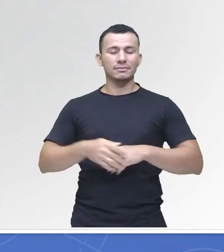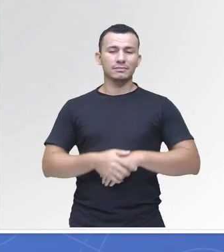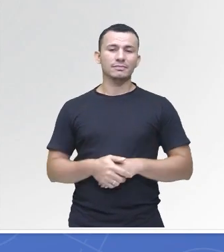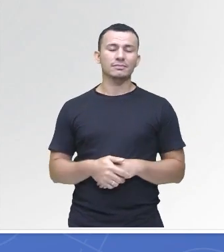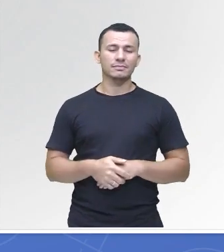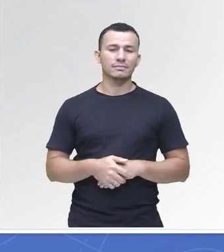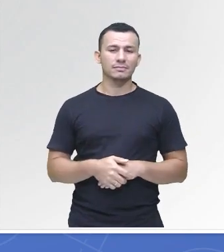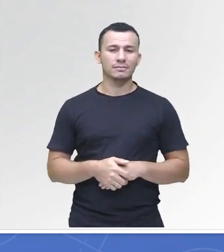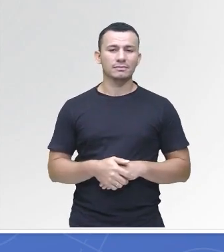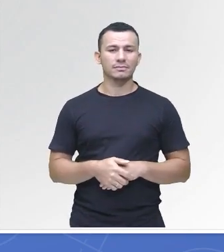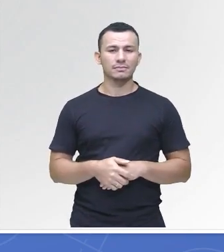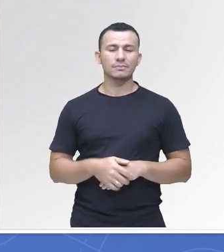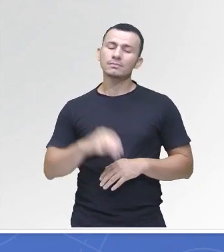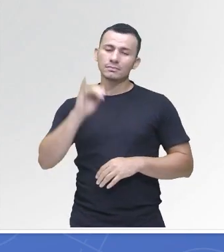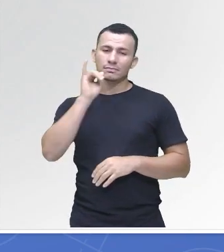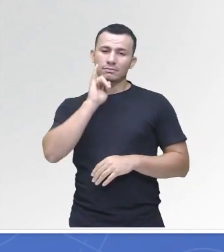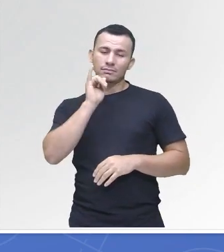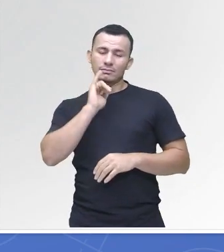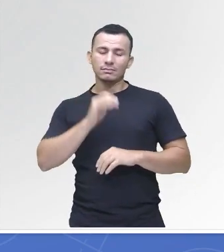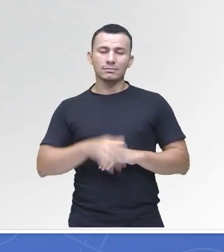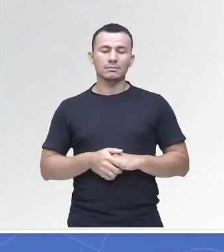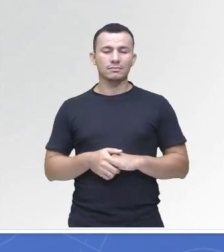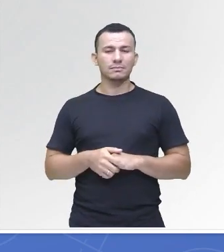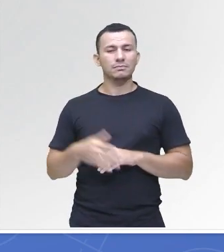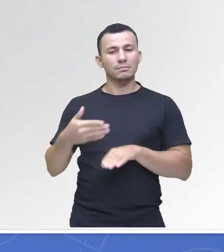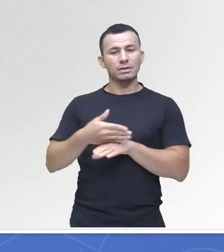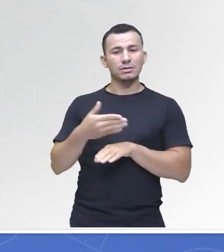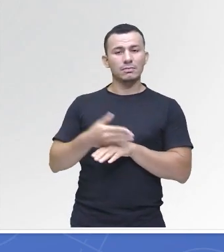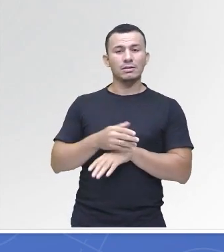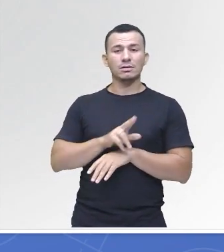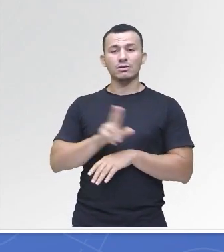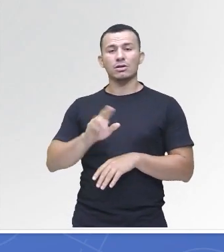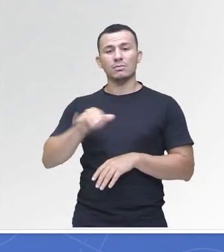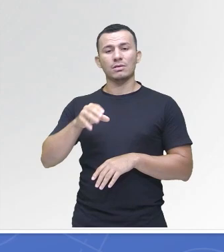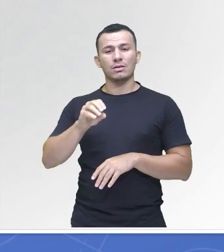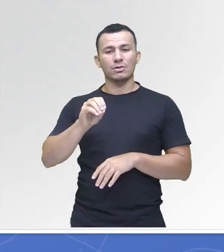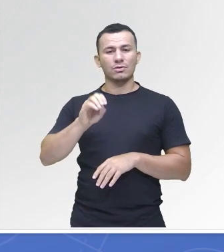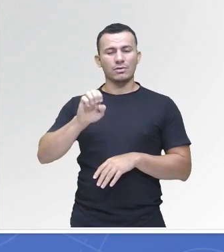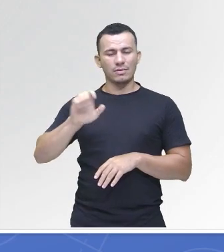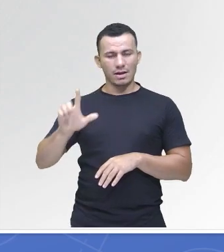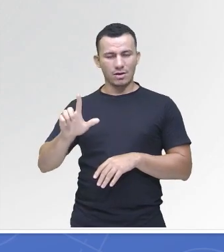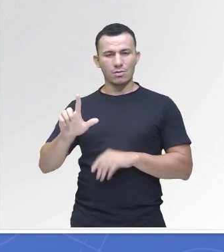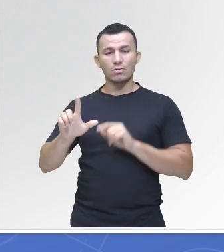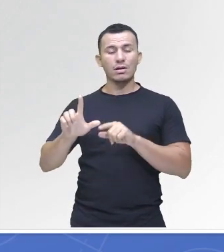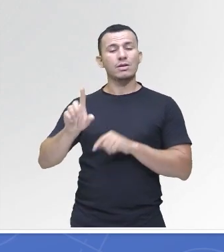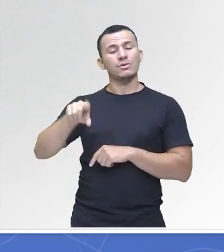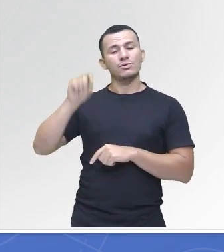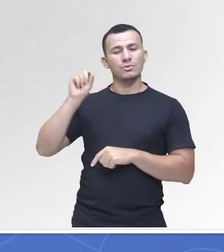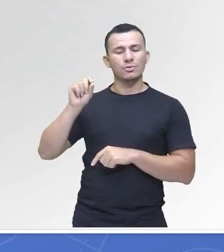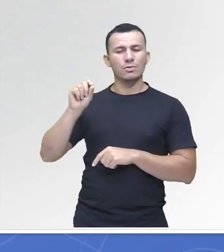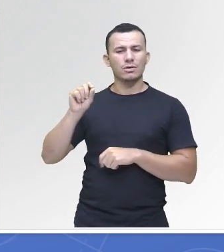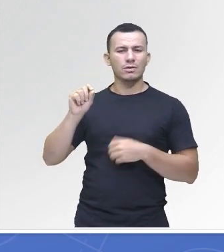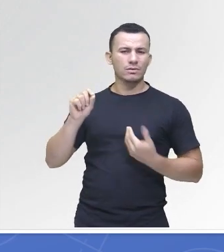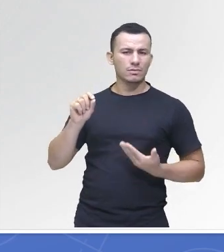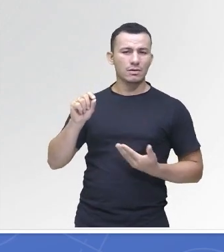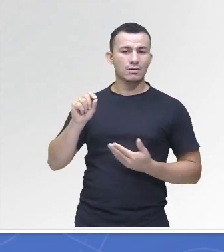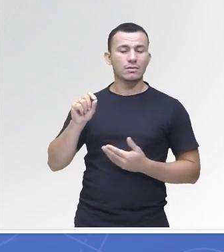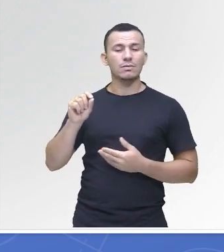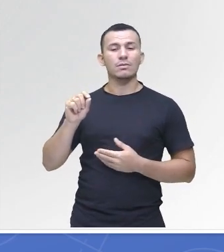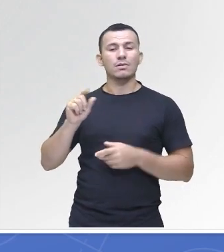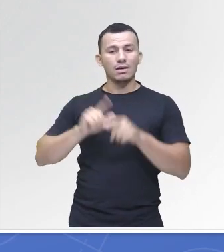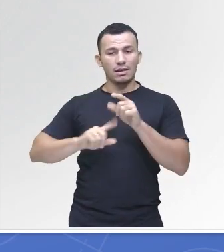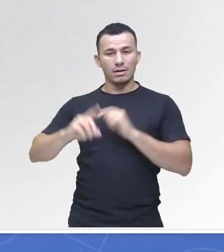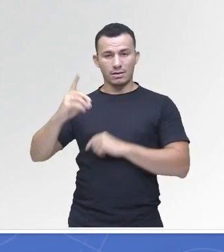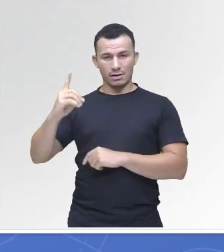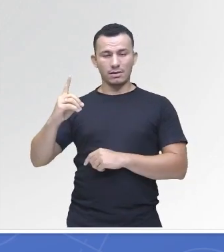tem aqui, por exemplo, a resposta e a participação do Joel, né? Então, o Joel marcou aí nessa questão a letra